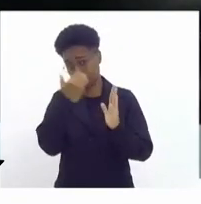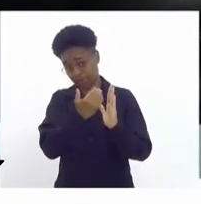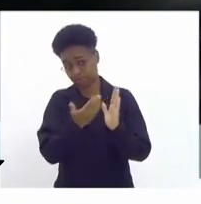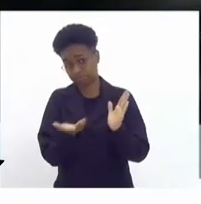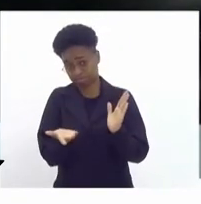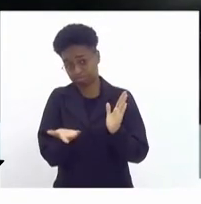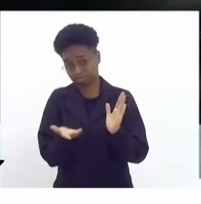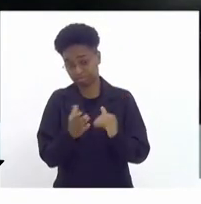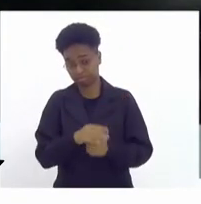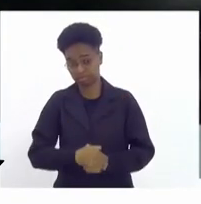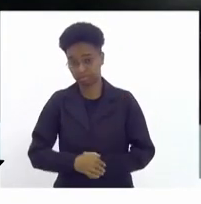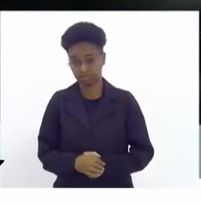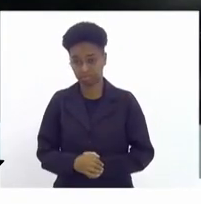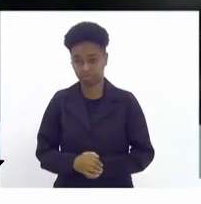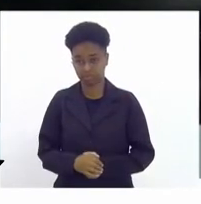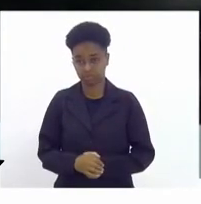né,